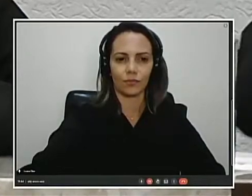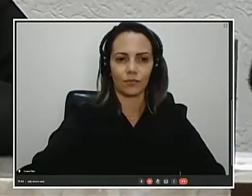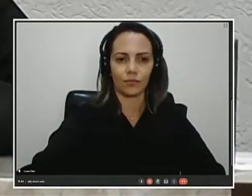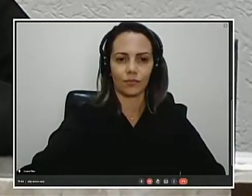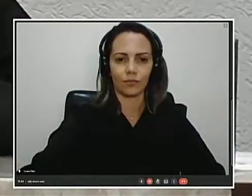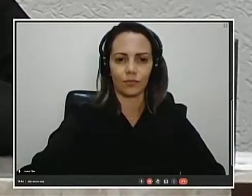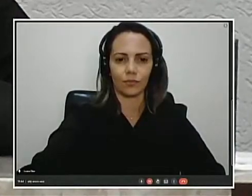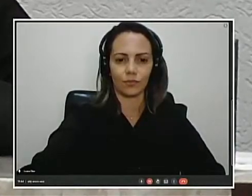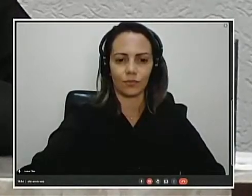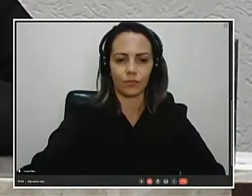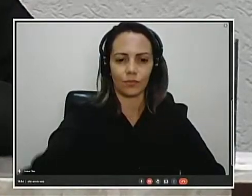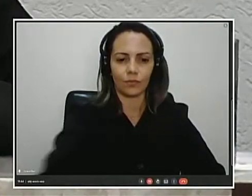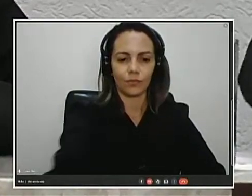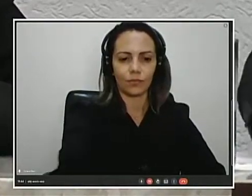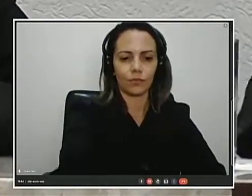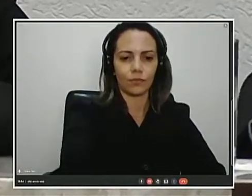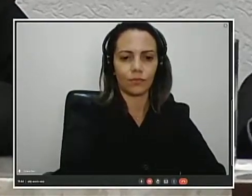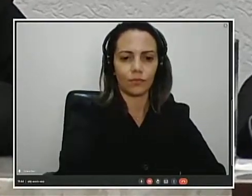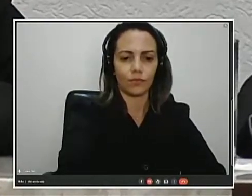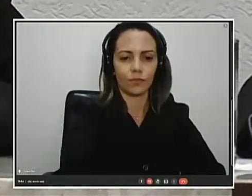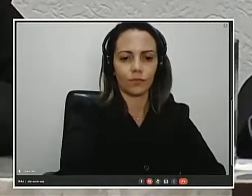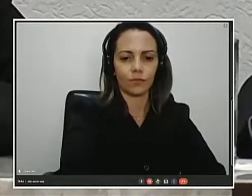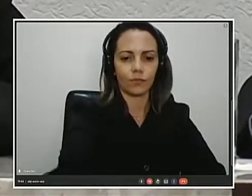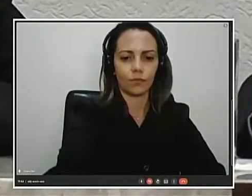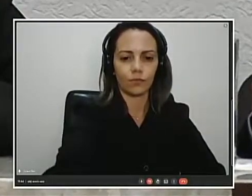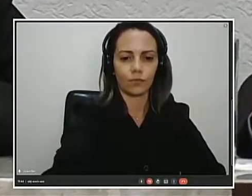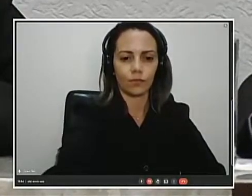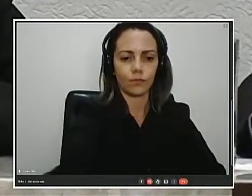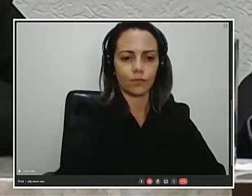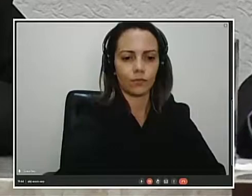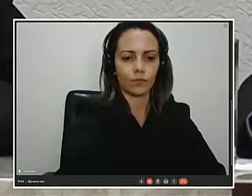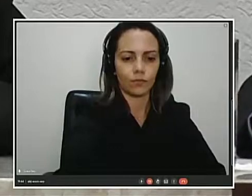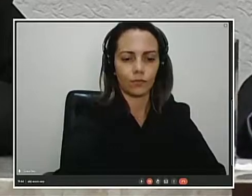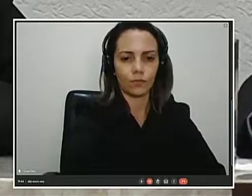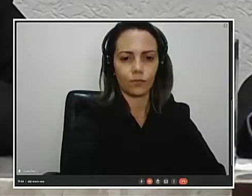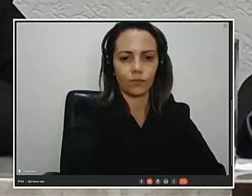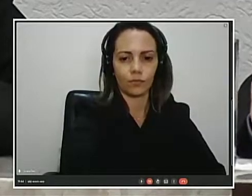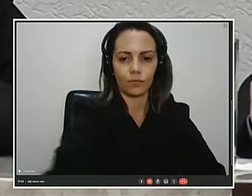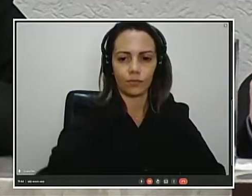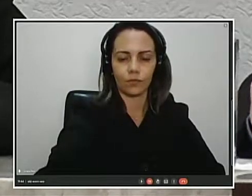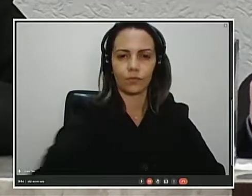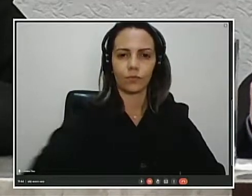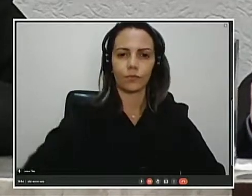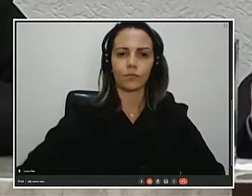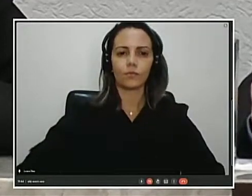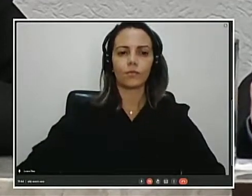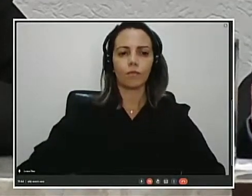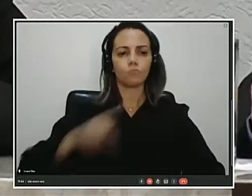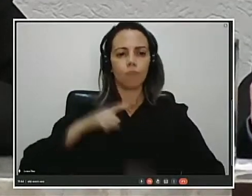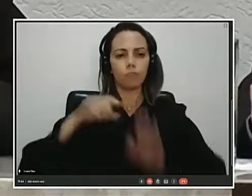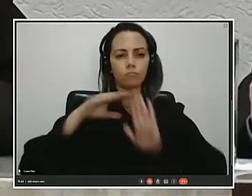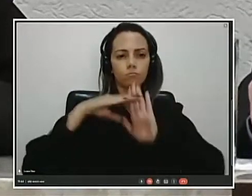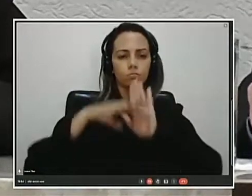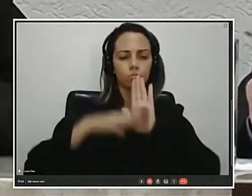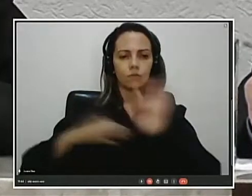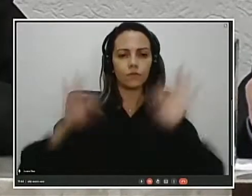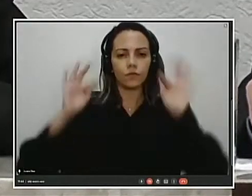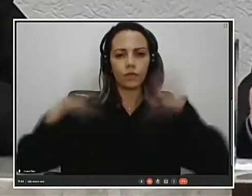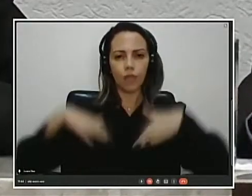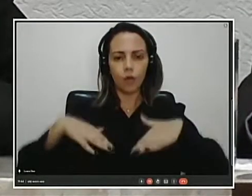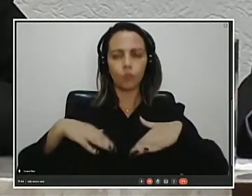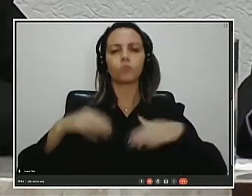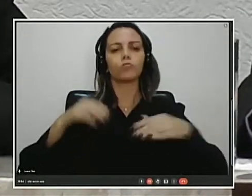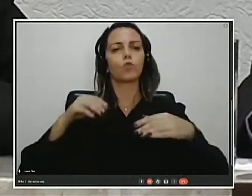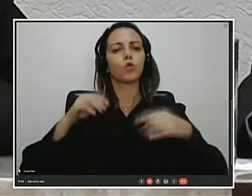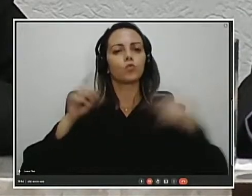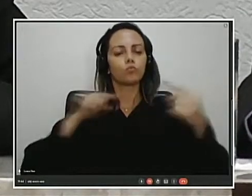Matéria da ordem do dia. Votação do parecer fundamentado da Comissão de Constituição, Justiça e Redação Final. Favorável à emenda